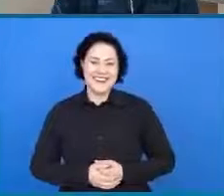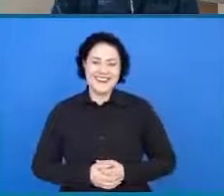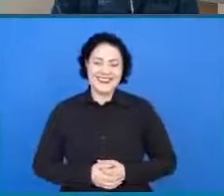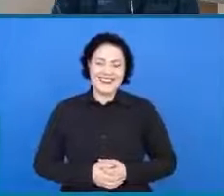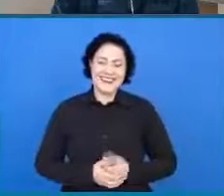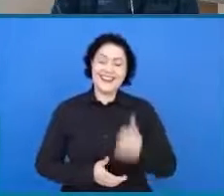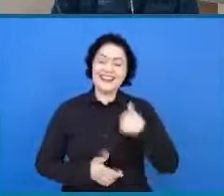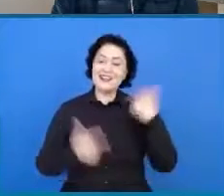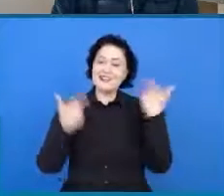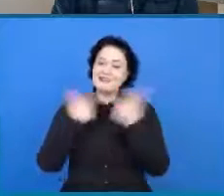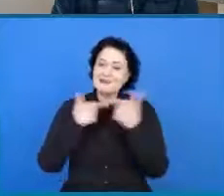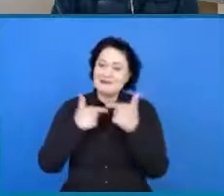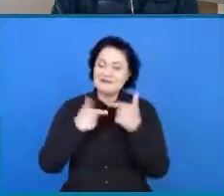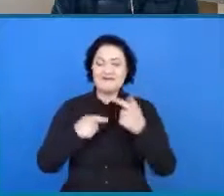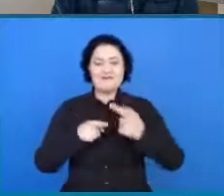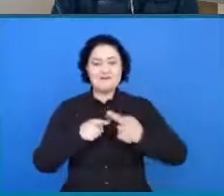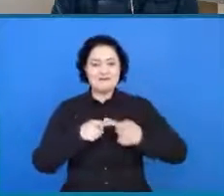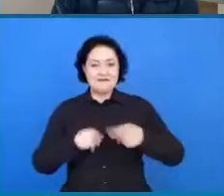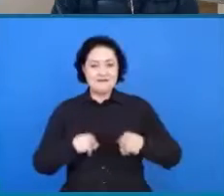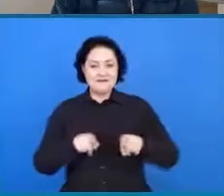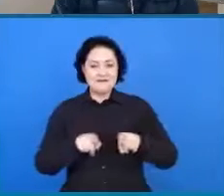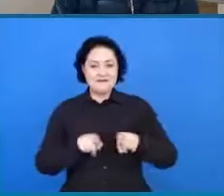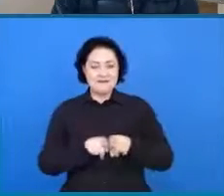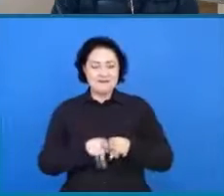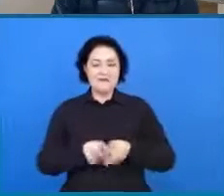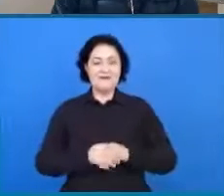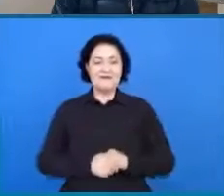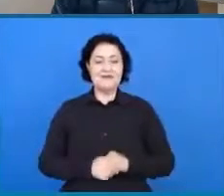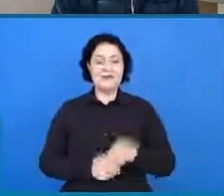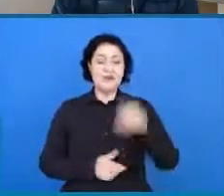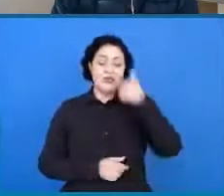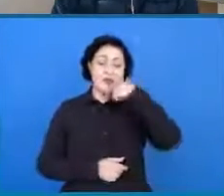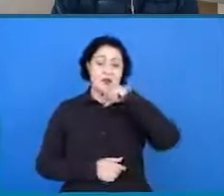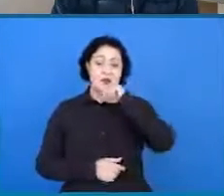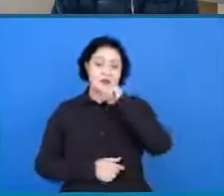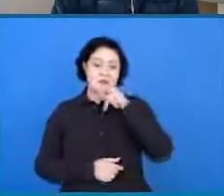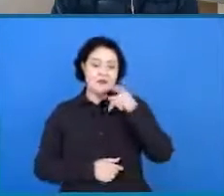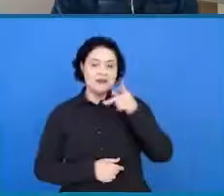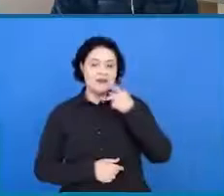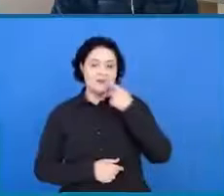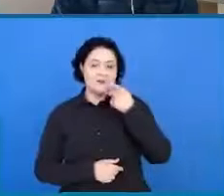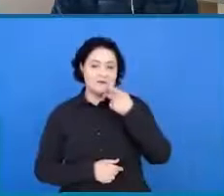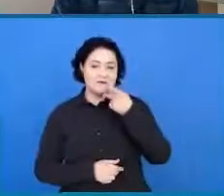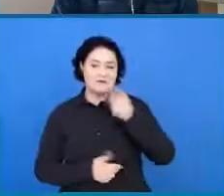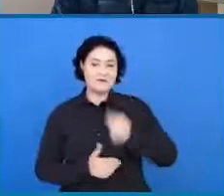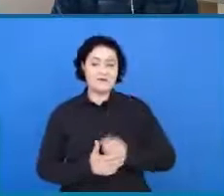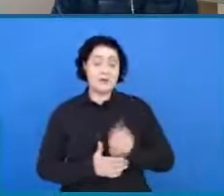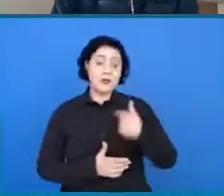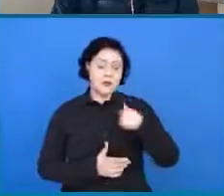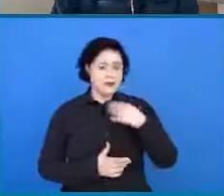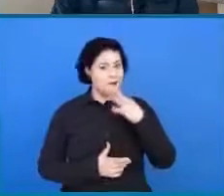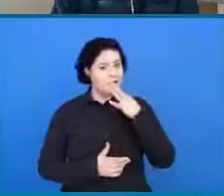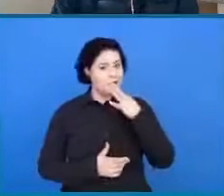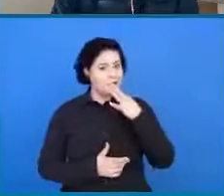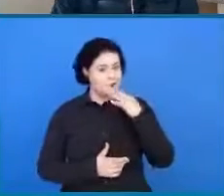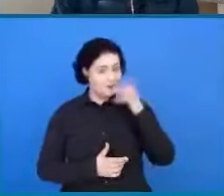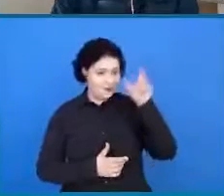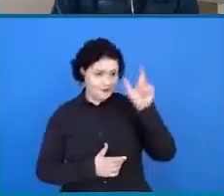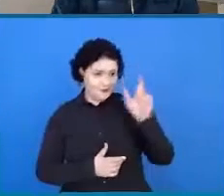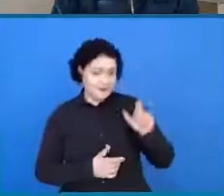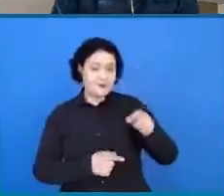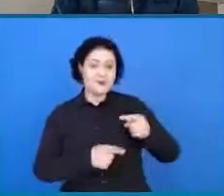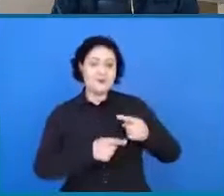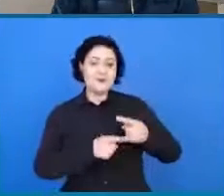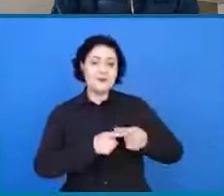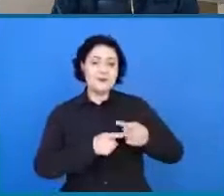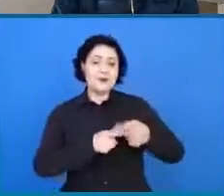eu dei risada né E aí a mãe dela a gente mente disse eu lhe conheço porque